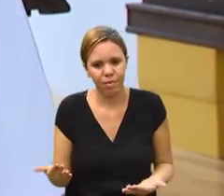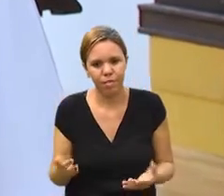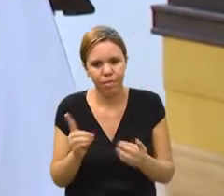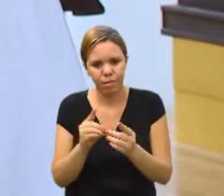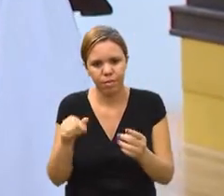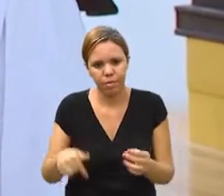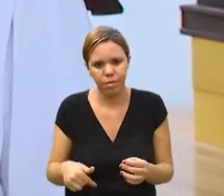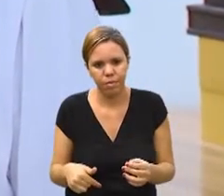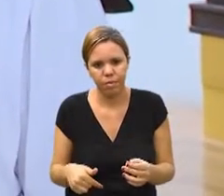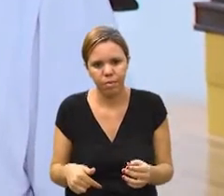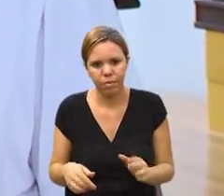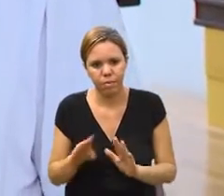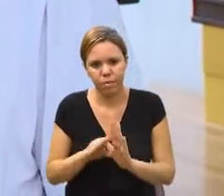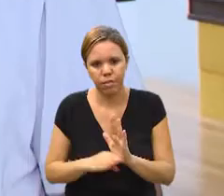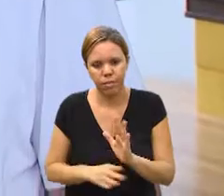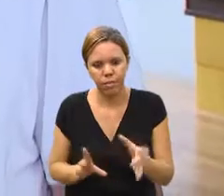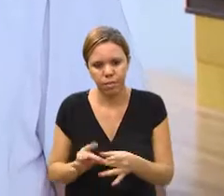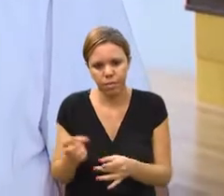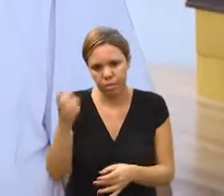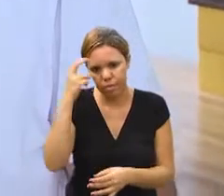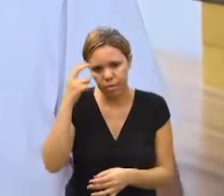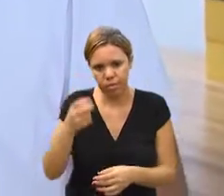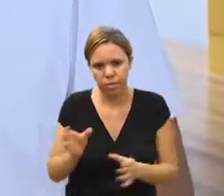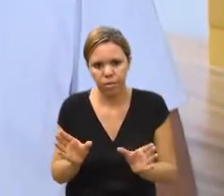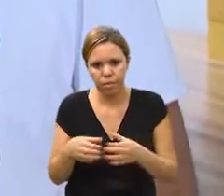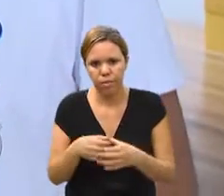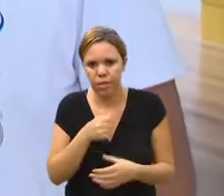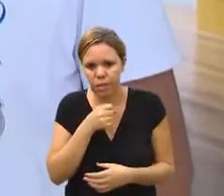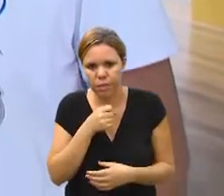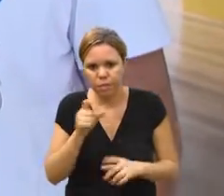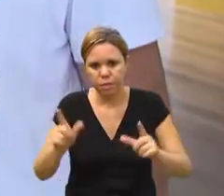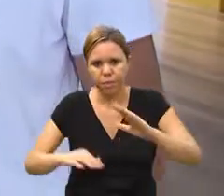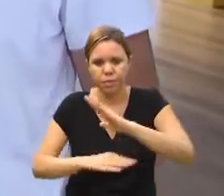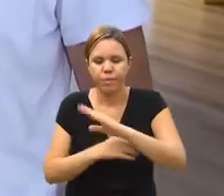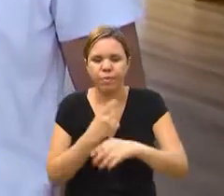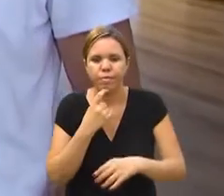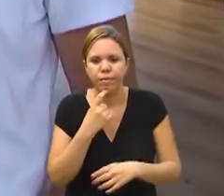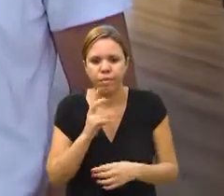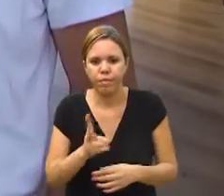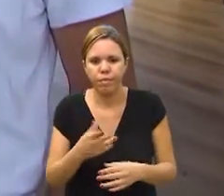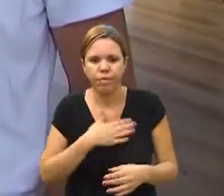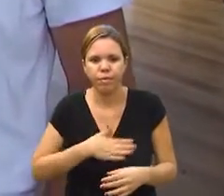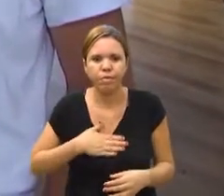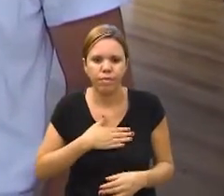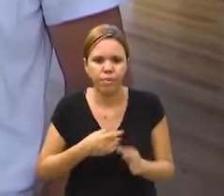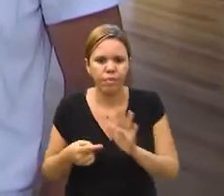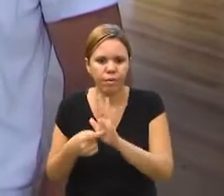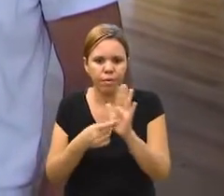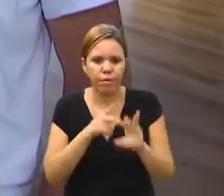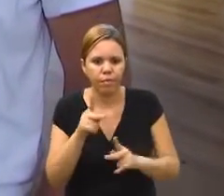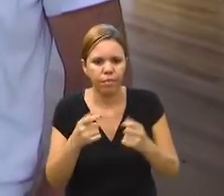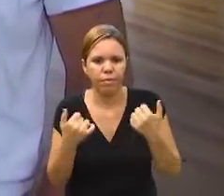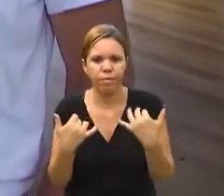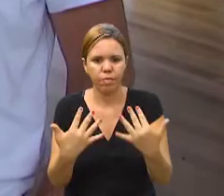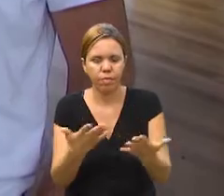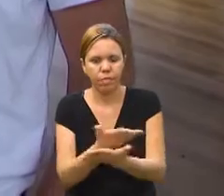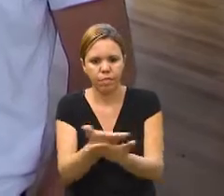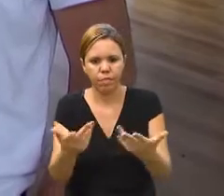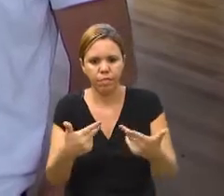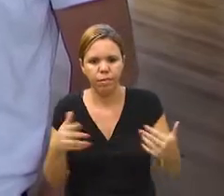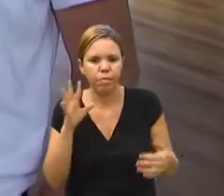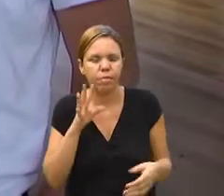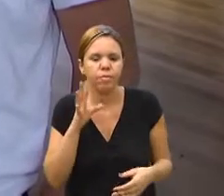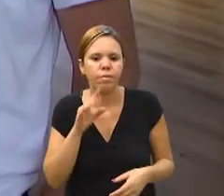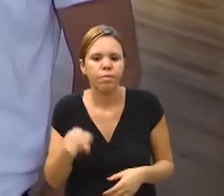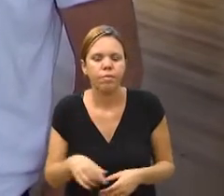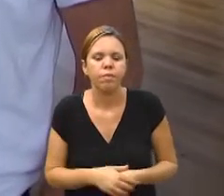atender aqui o Conexão Cultural, a equipe de reportagem da TV Câmara Campinas. Sempre um prazer poder mostrar aí para o público tanta coisa